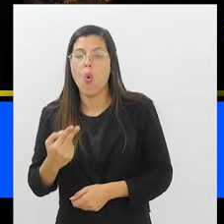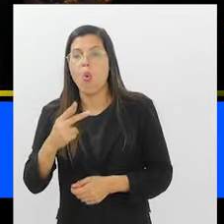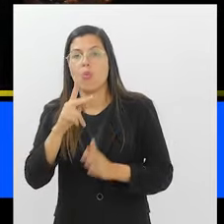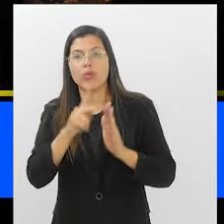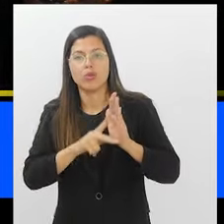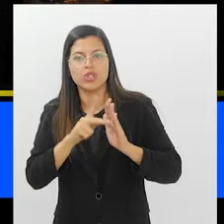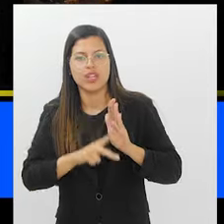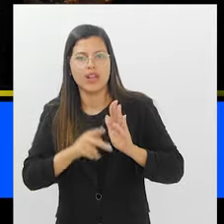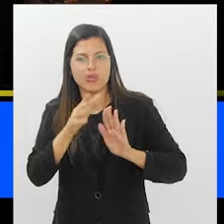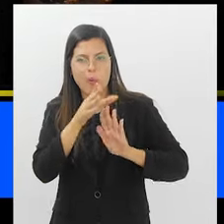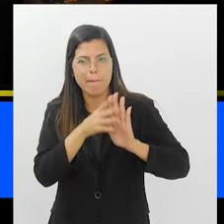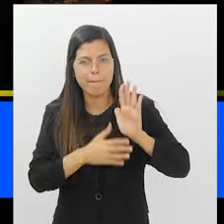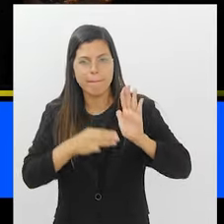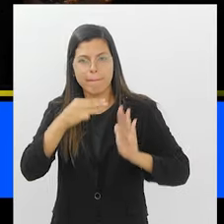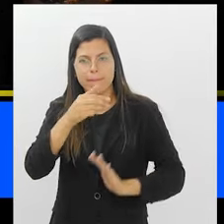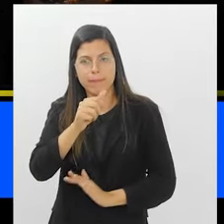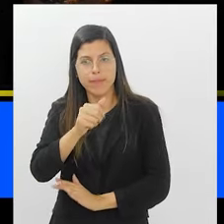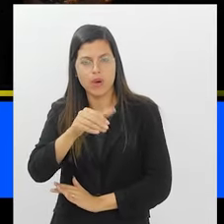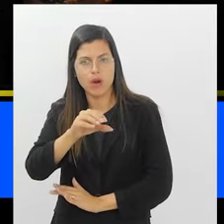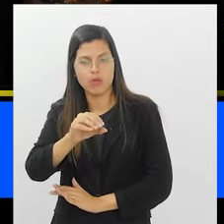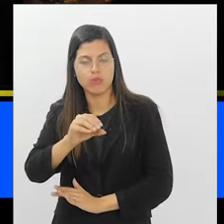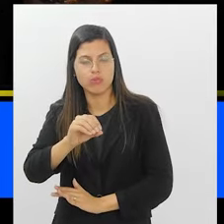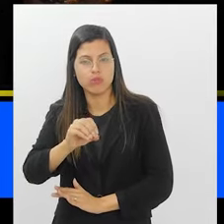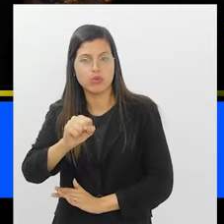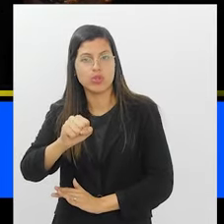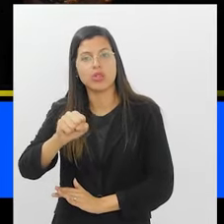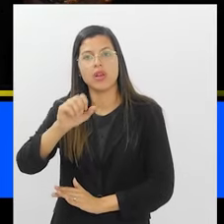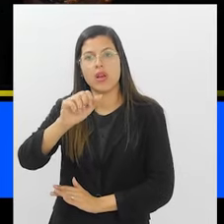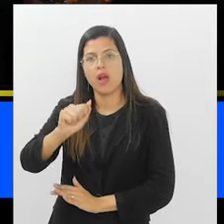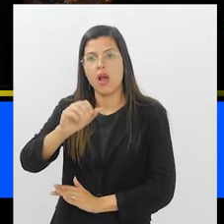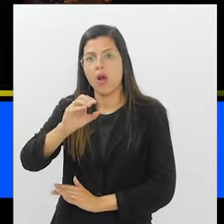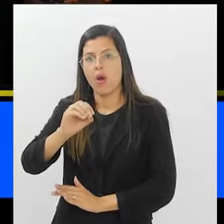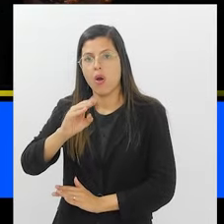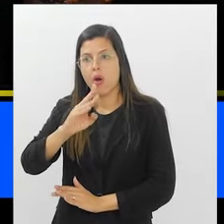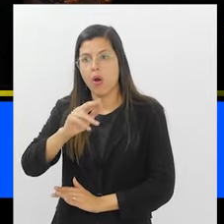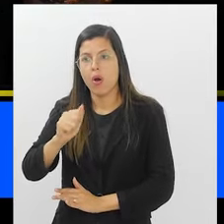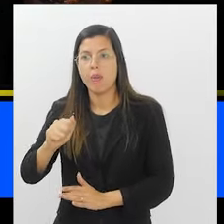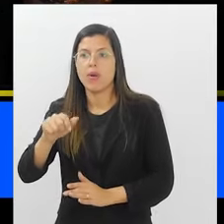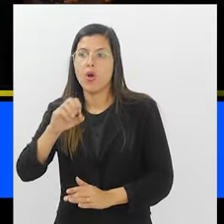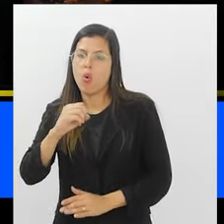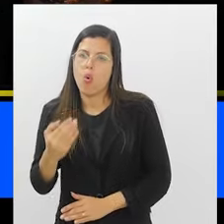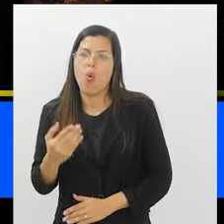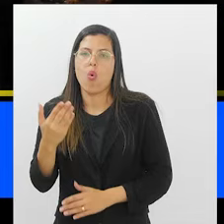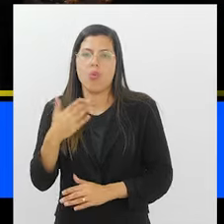Obra. Ou quem quiser pode localizar como psicóloga Milena das Graças,